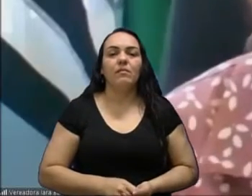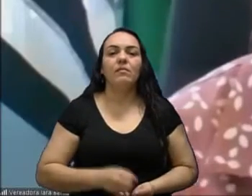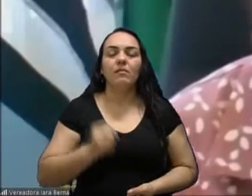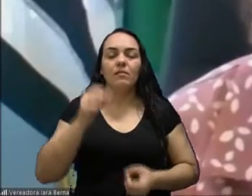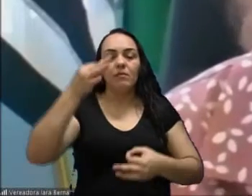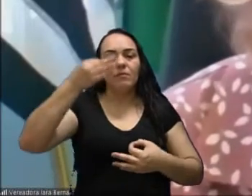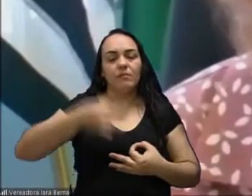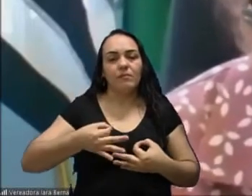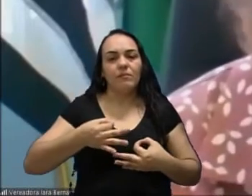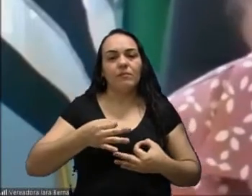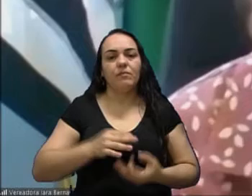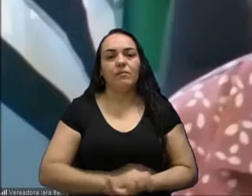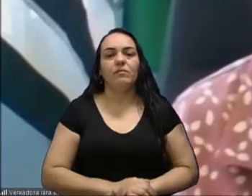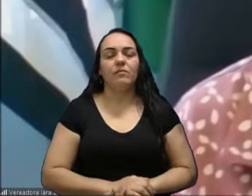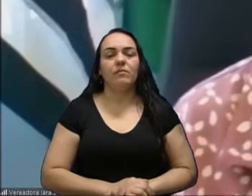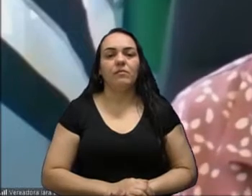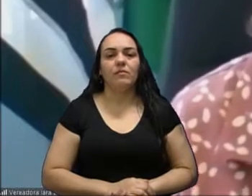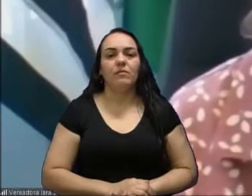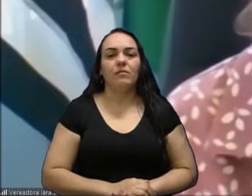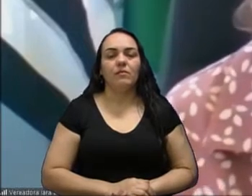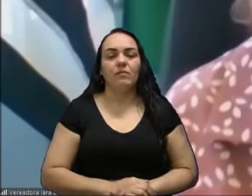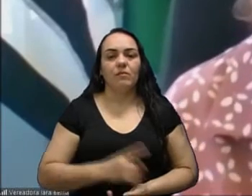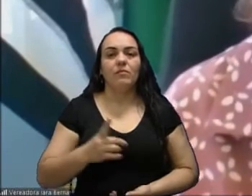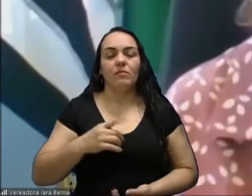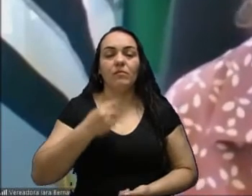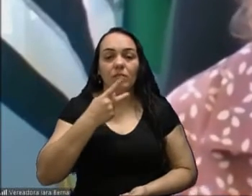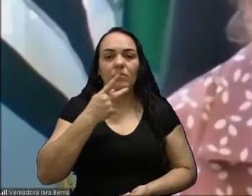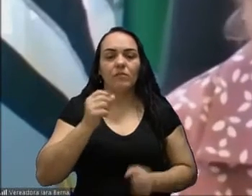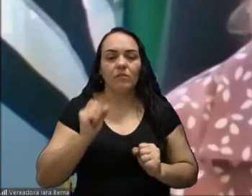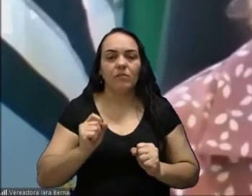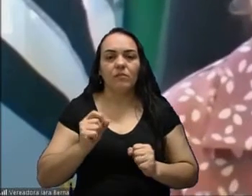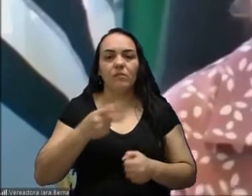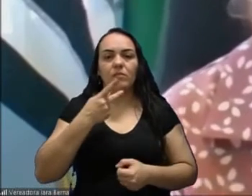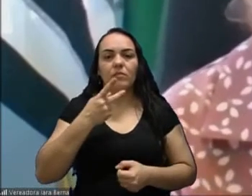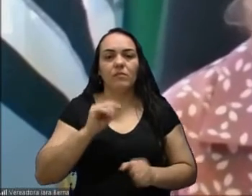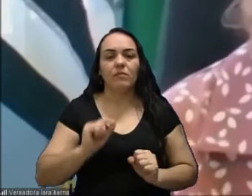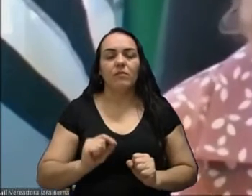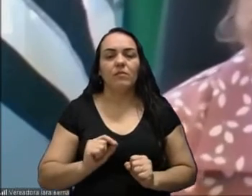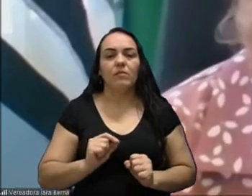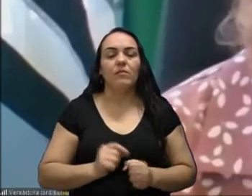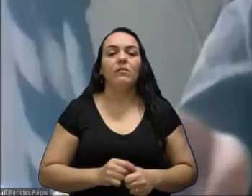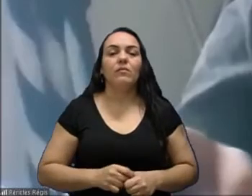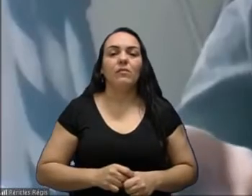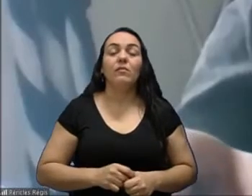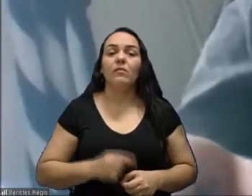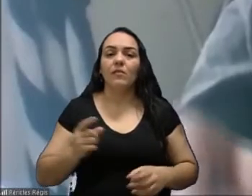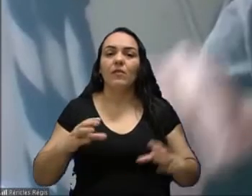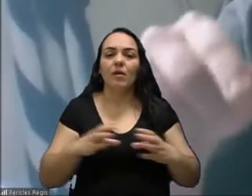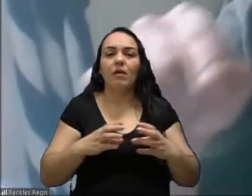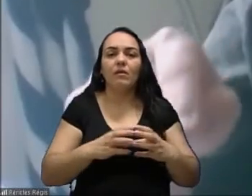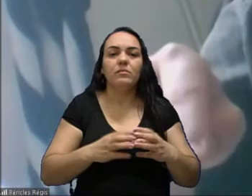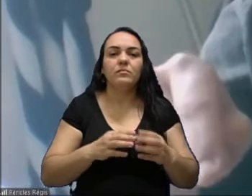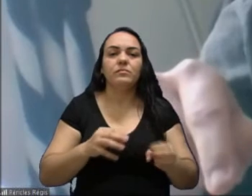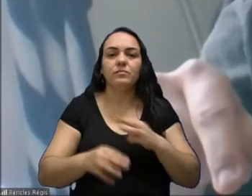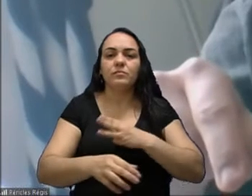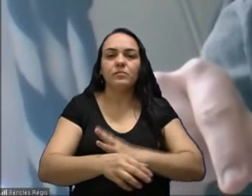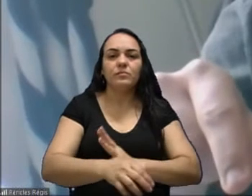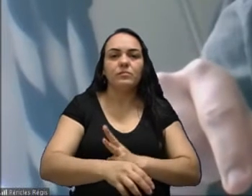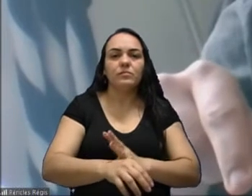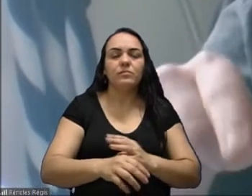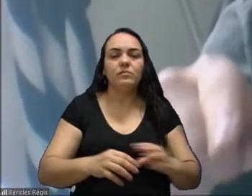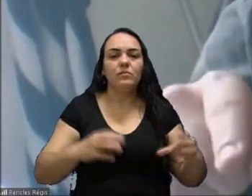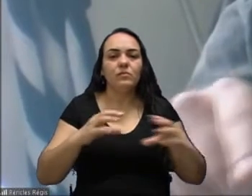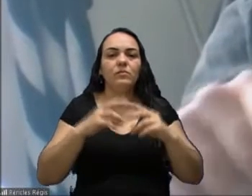perfeito vereadora Iara me dá uma uma parte pois não pois não eu mandei no grupo dos vereadores um